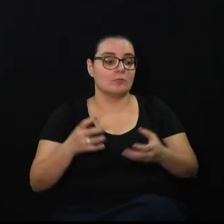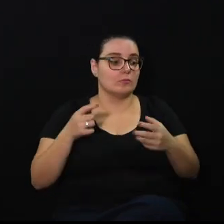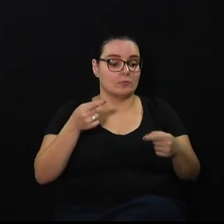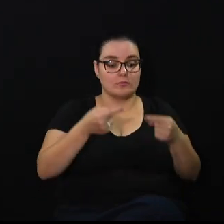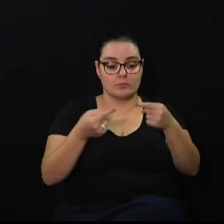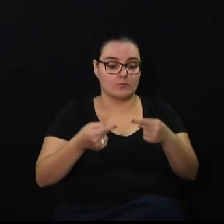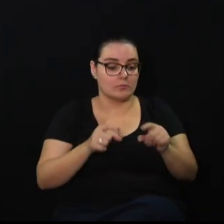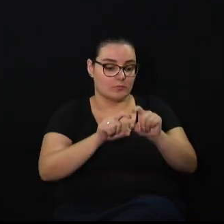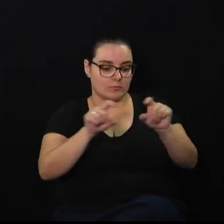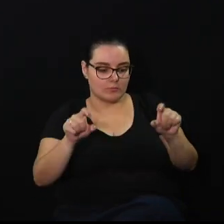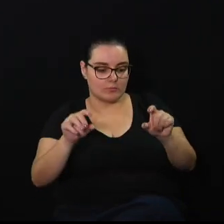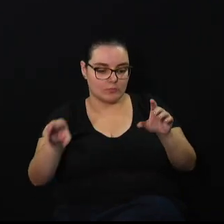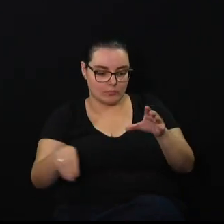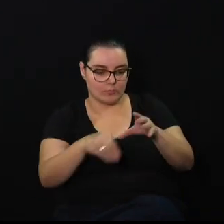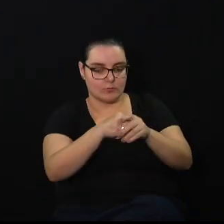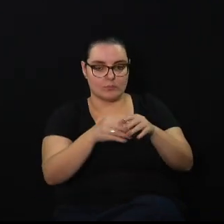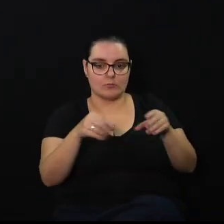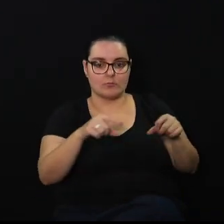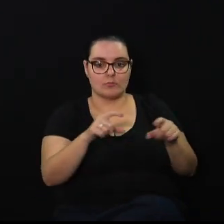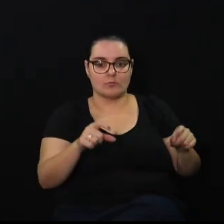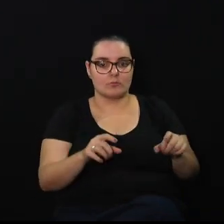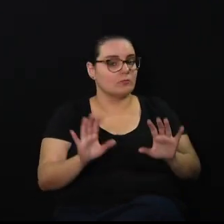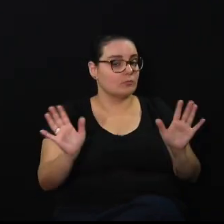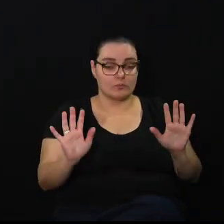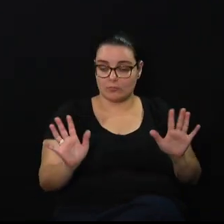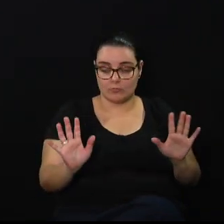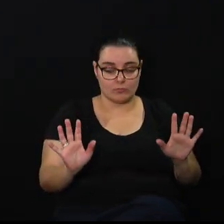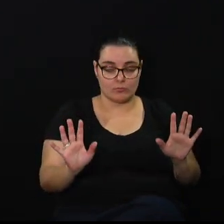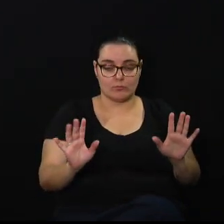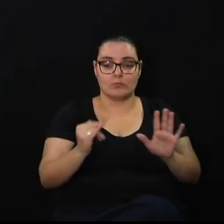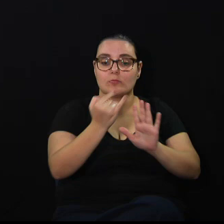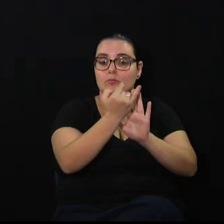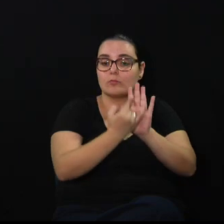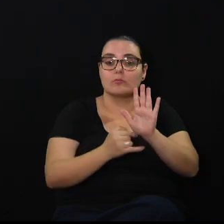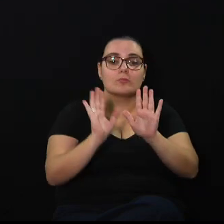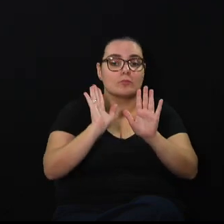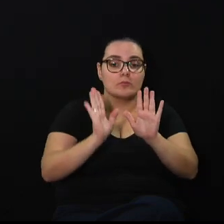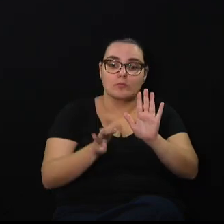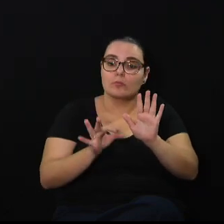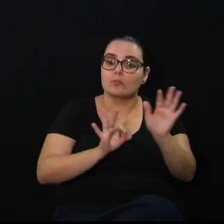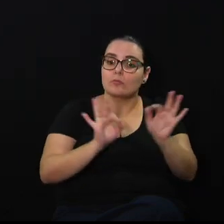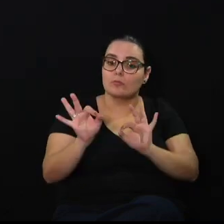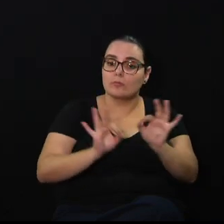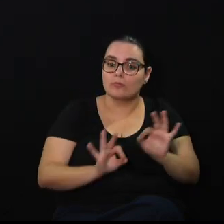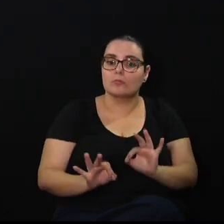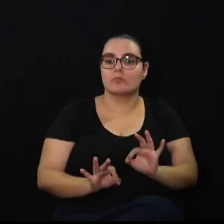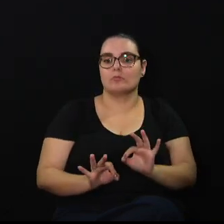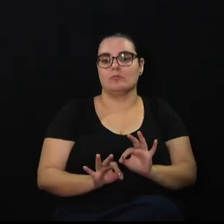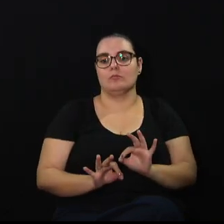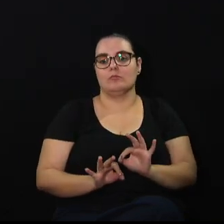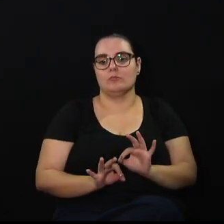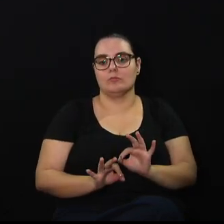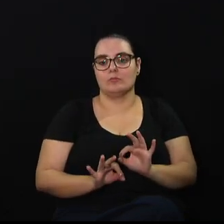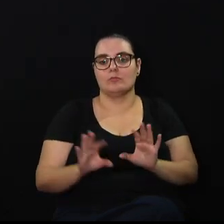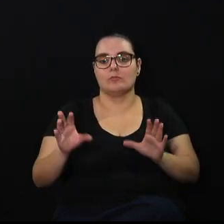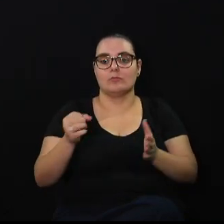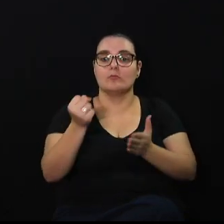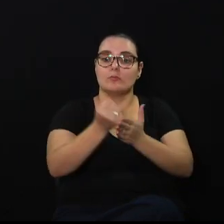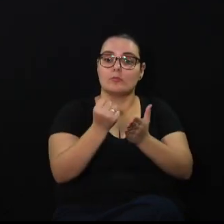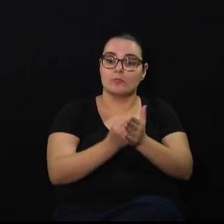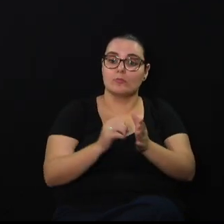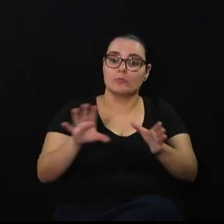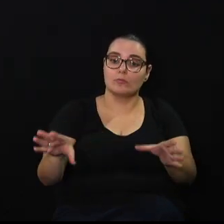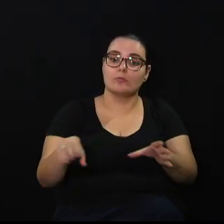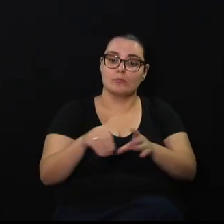o que gostaria de incluir uma cobertura de risco ou daquilo não a gente não consegue negociar então esse contrato de adesão ele é um